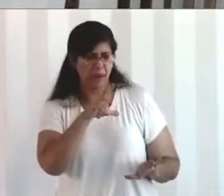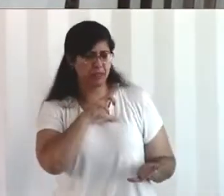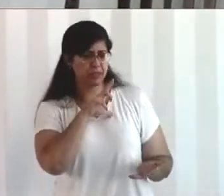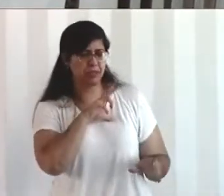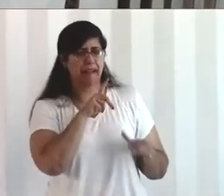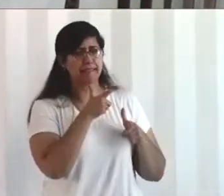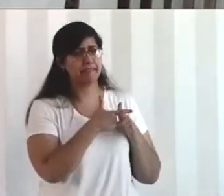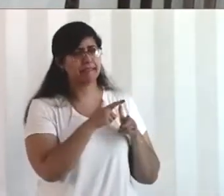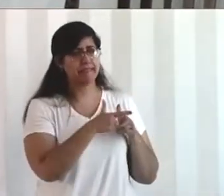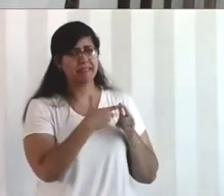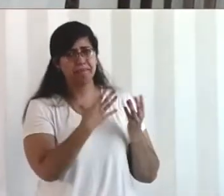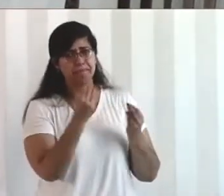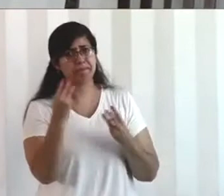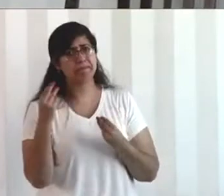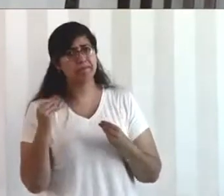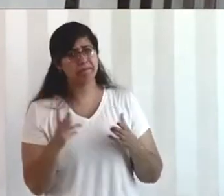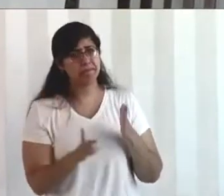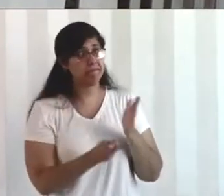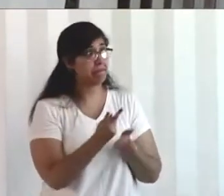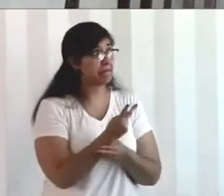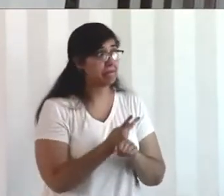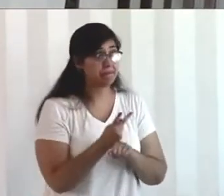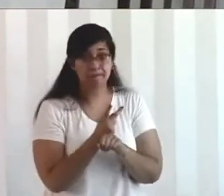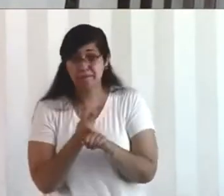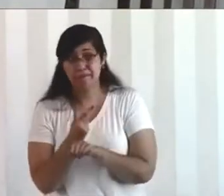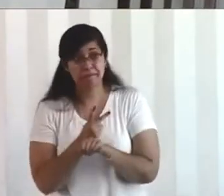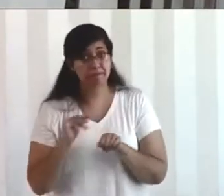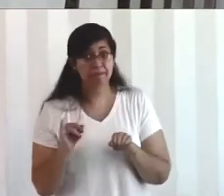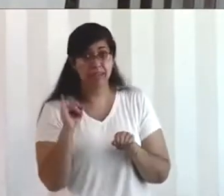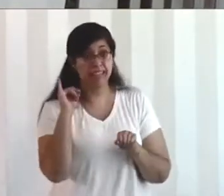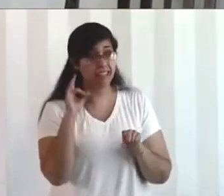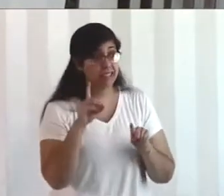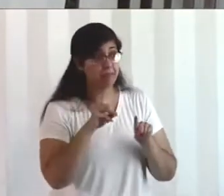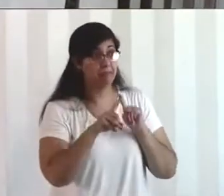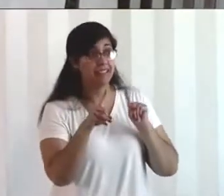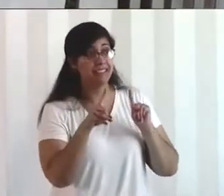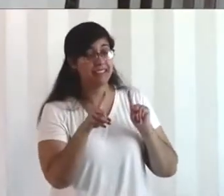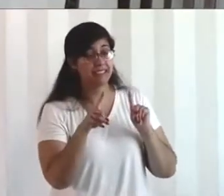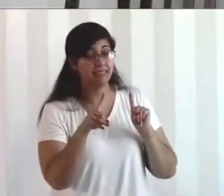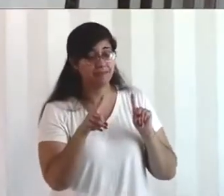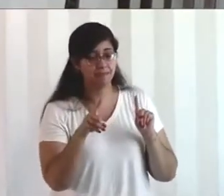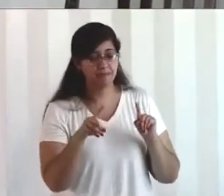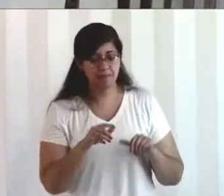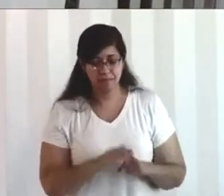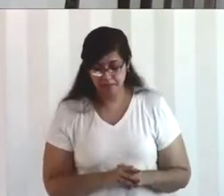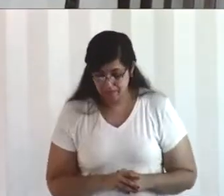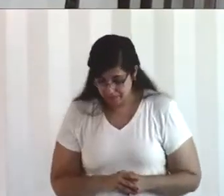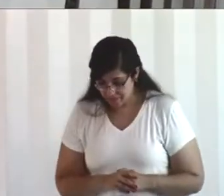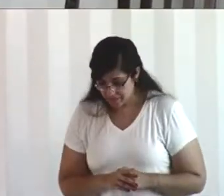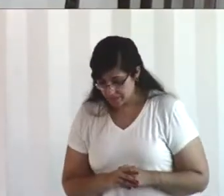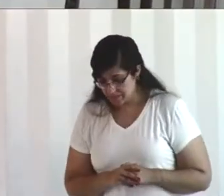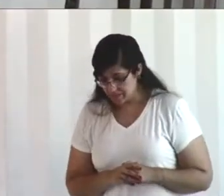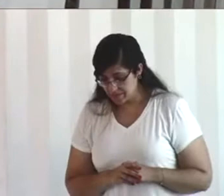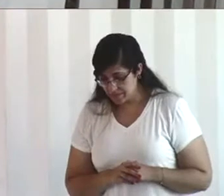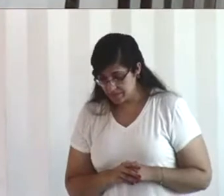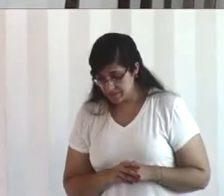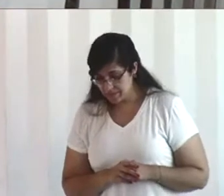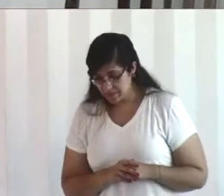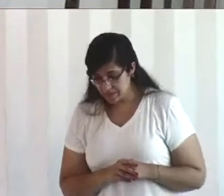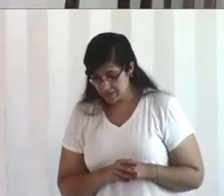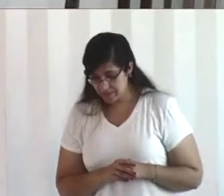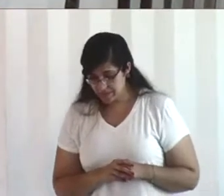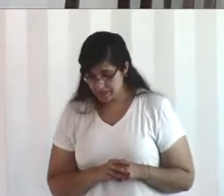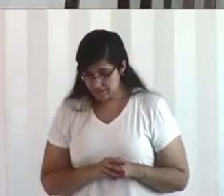Nós corremos atrás de muitas coisas muito importantes, mas eu gostaria de deixar isso de maneira clara para todos nós esta